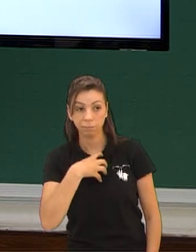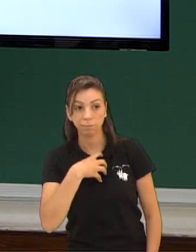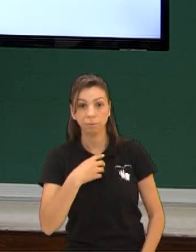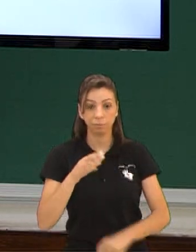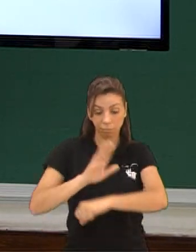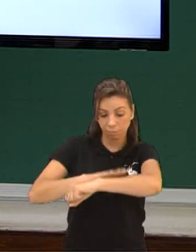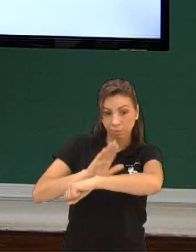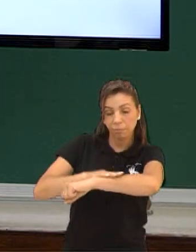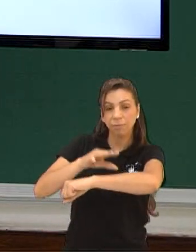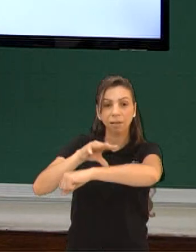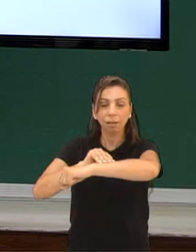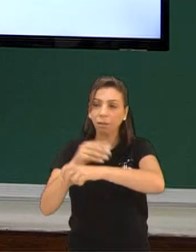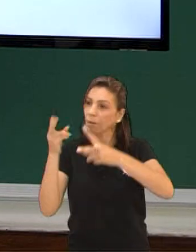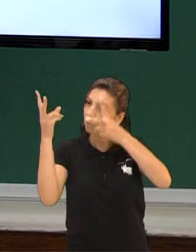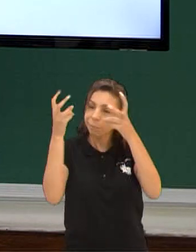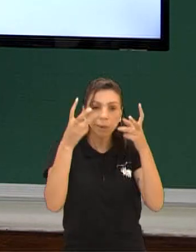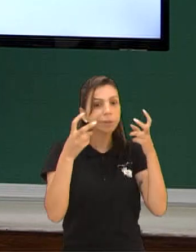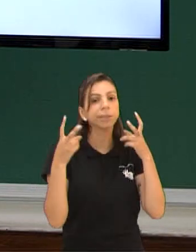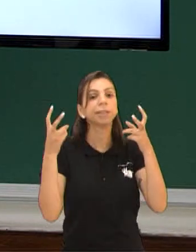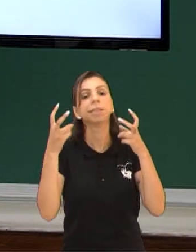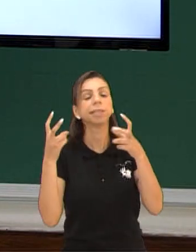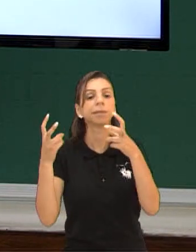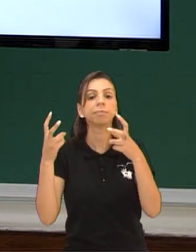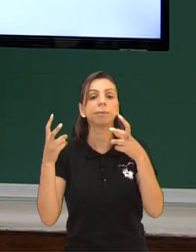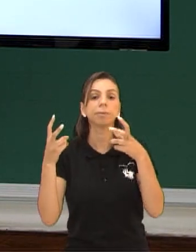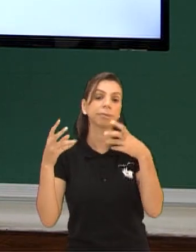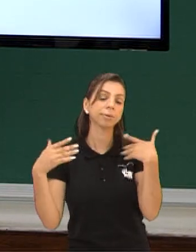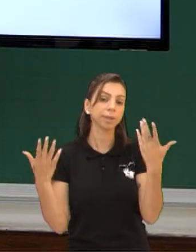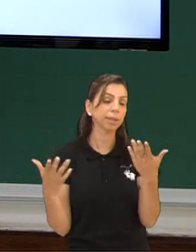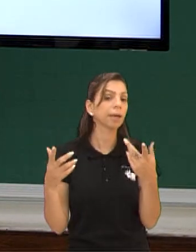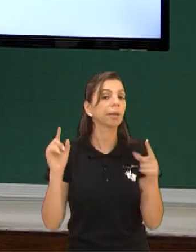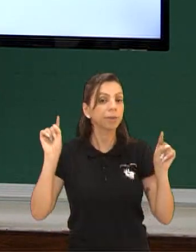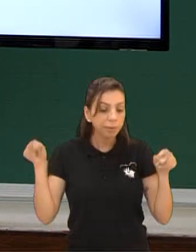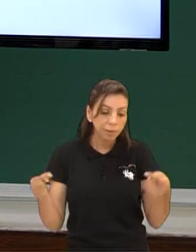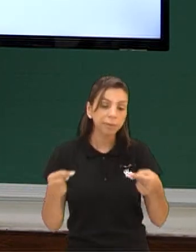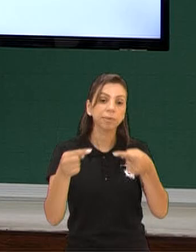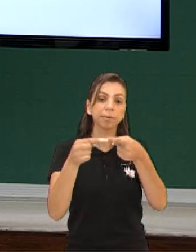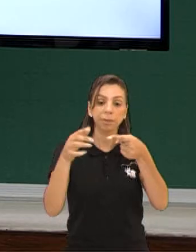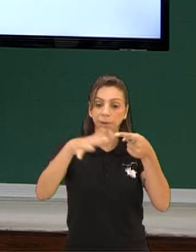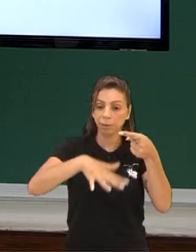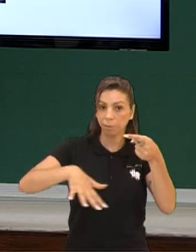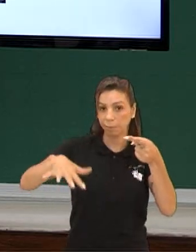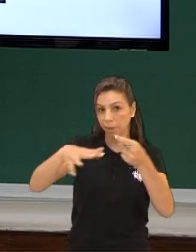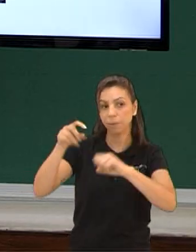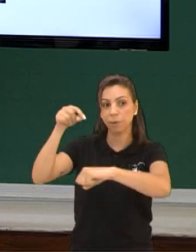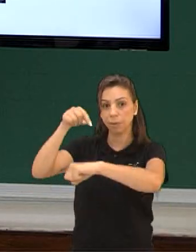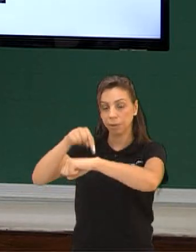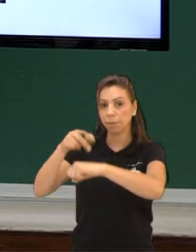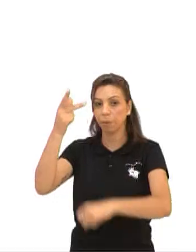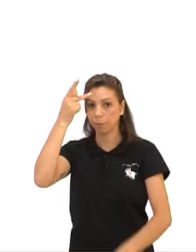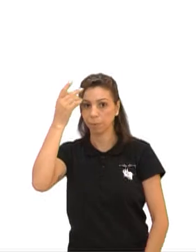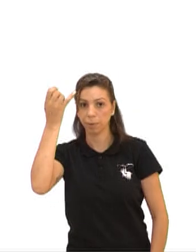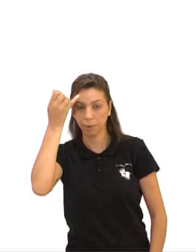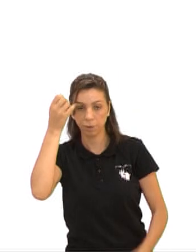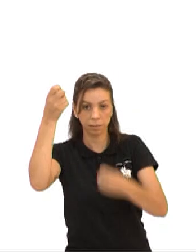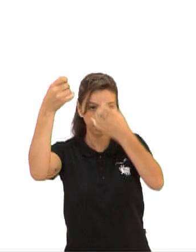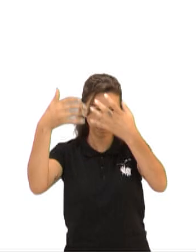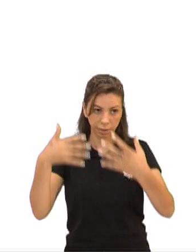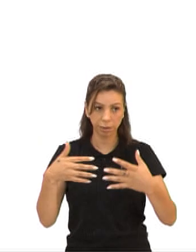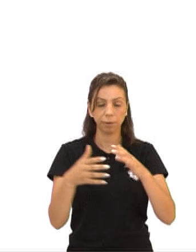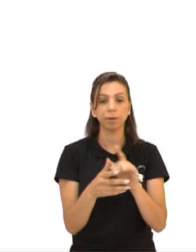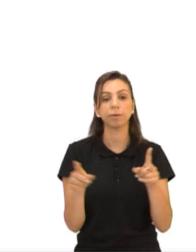sensibilidade, né, a gente perceber as coisas à nossa volta, tem a ver com o espaço e tempo ao ver do Kant. Nós